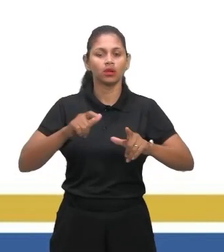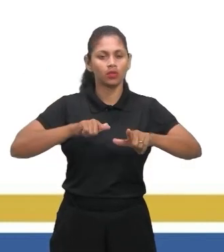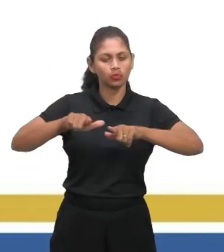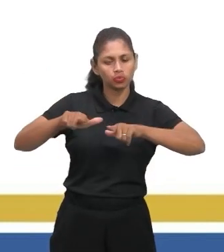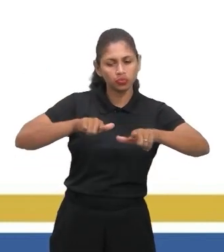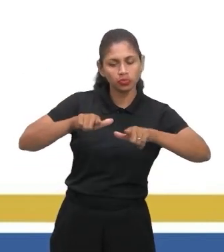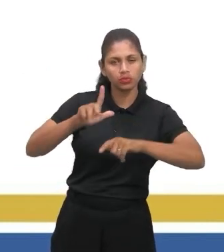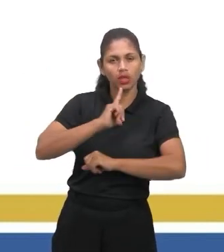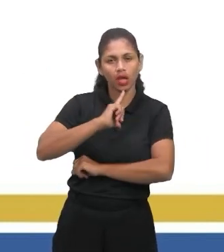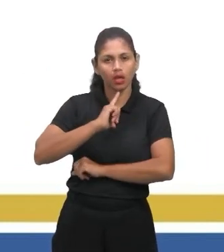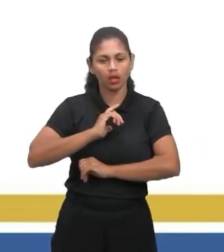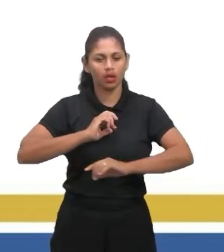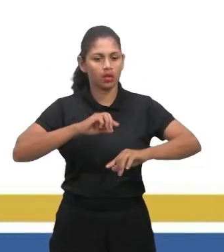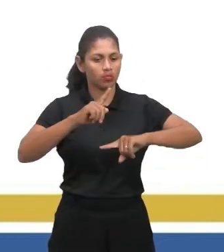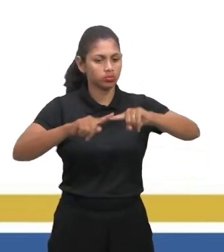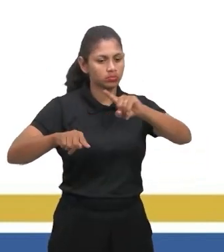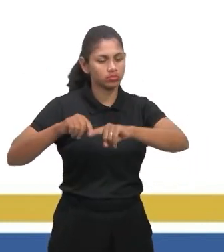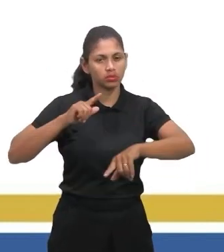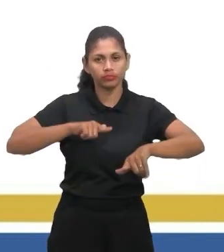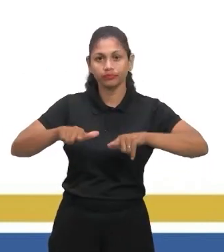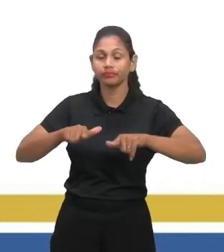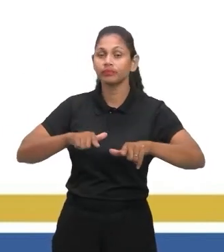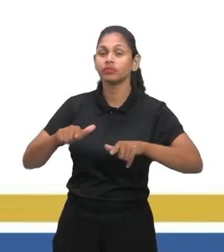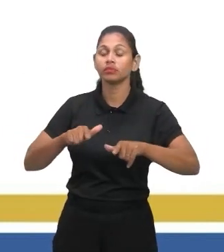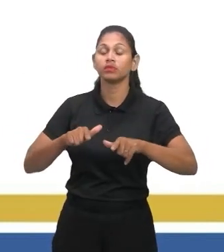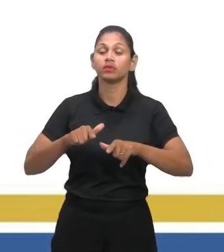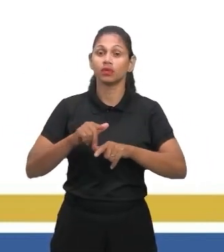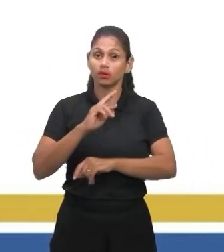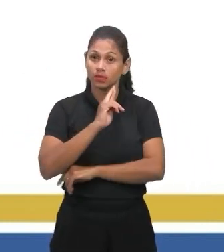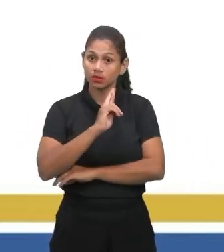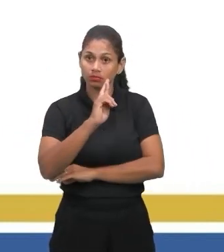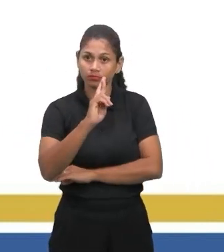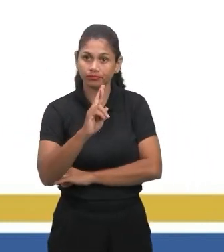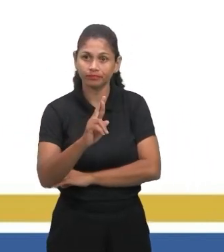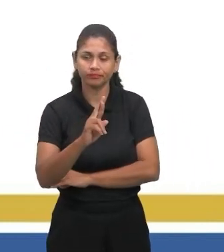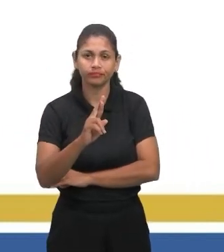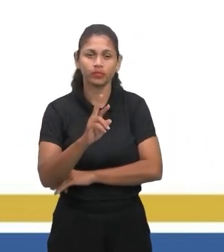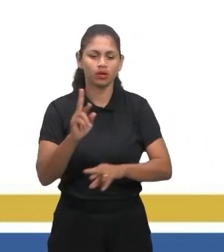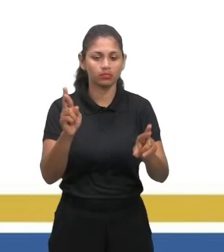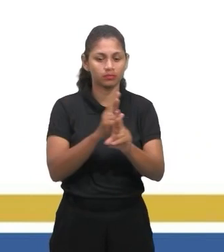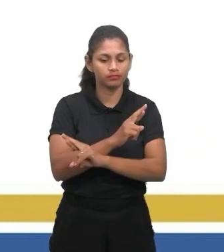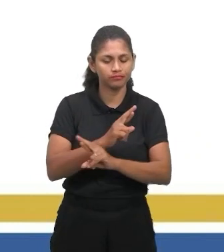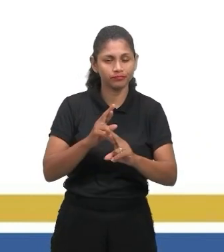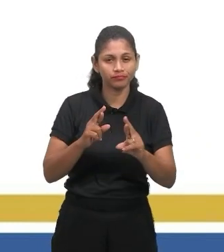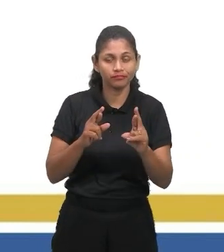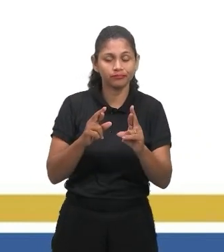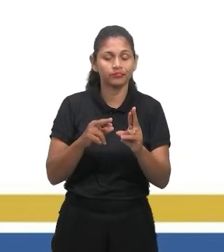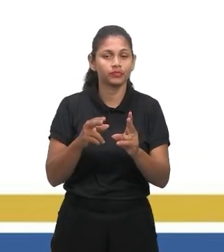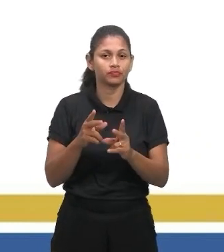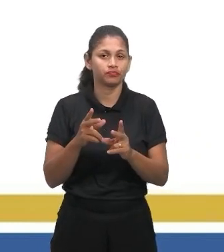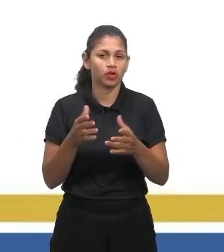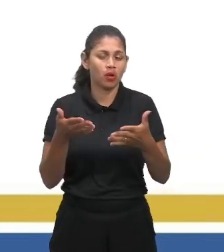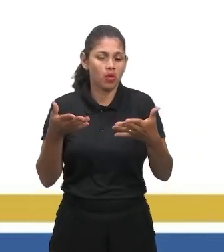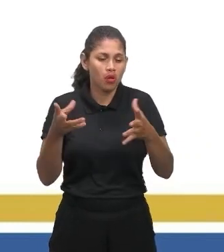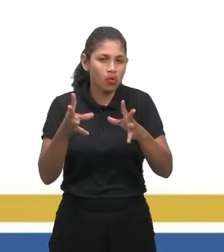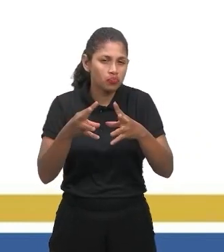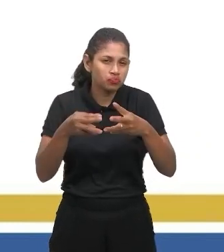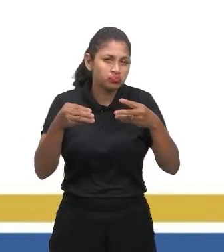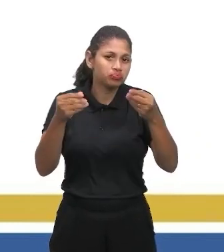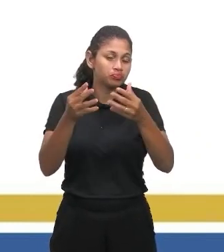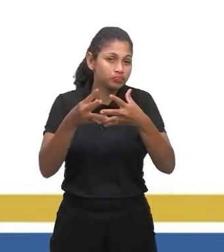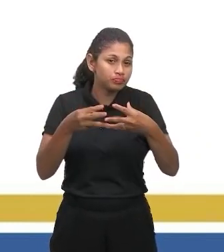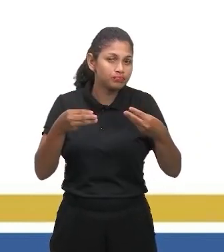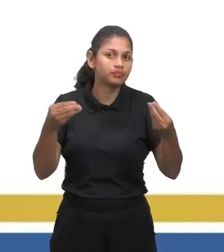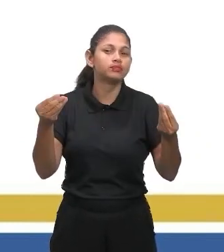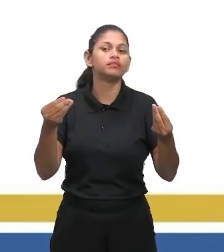serviços e as ofertas de emprego, tem como efeito colateral uma interação mais superficial das pessoas com sua própria cidade, além